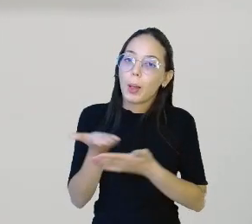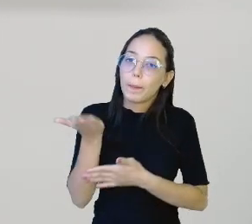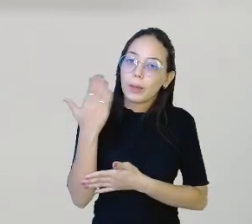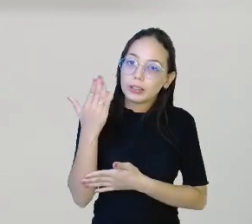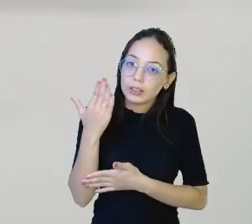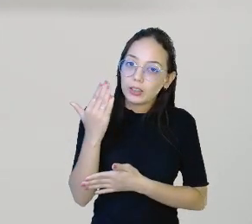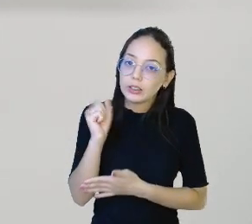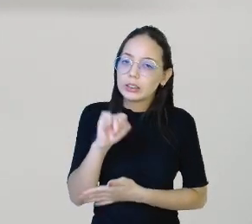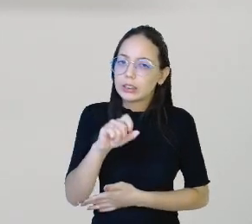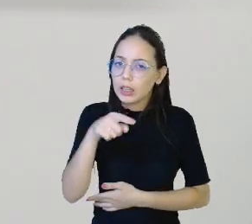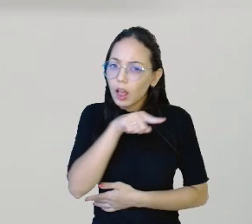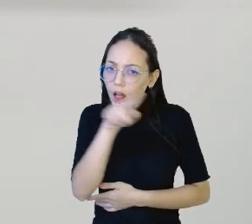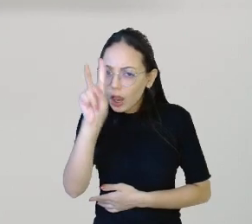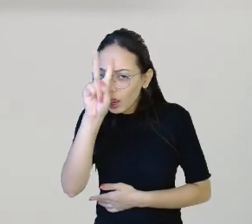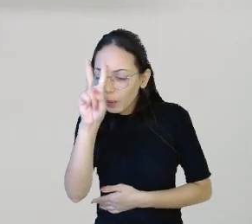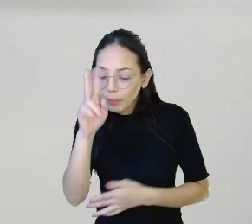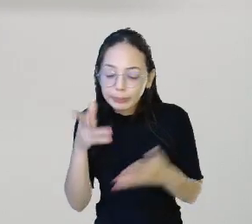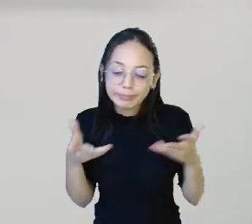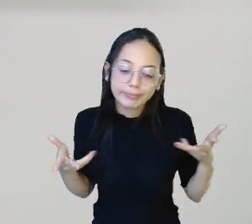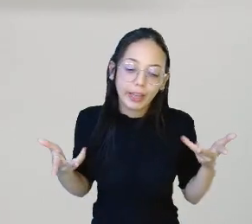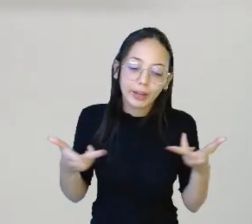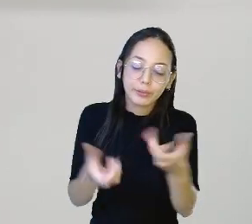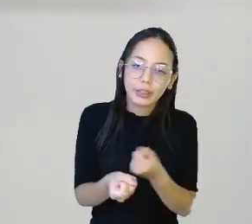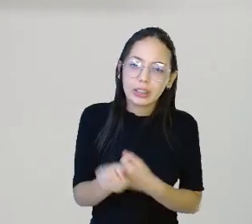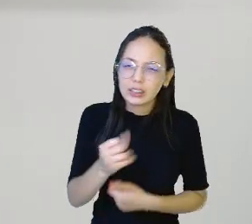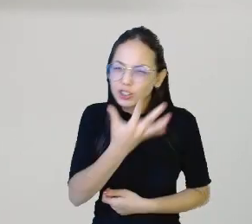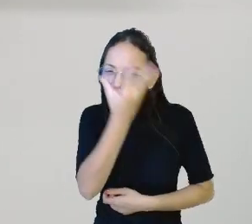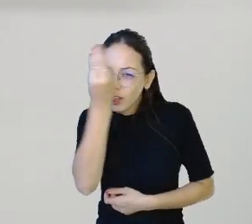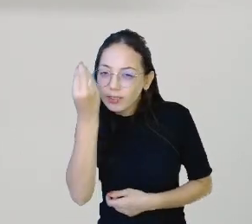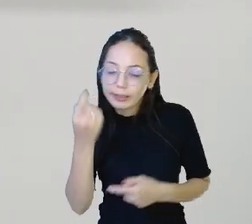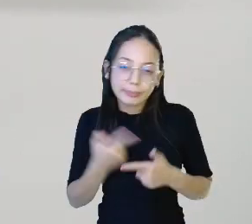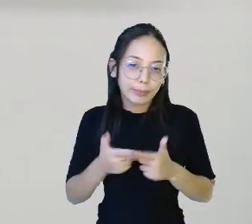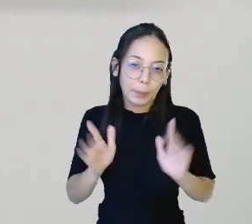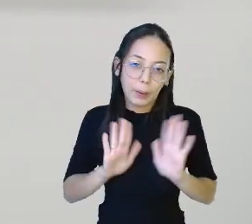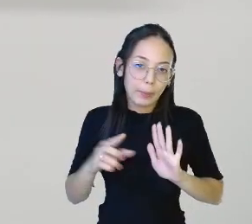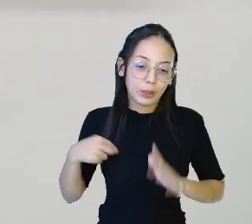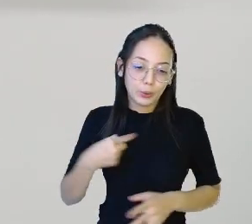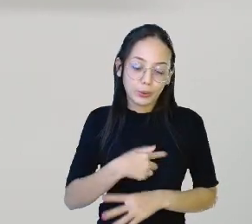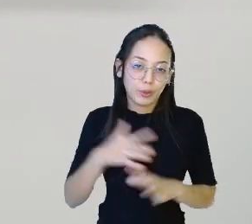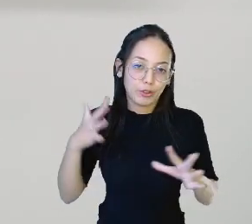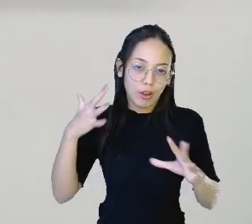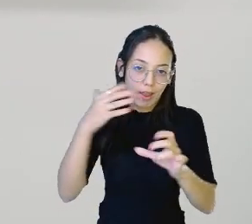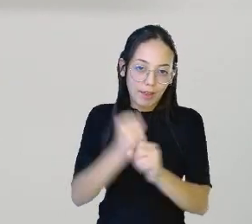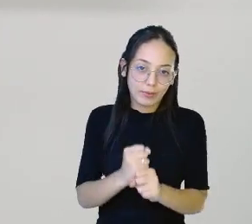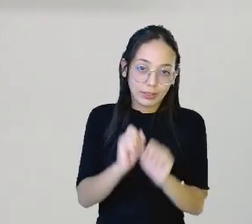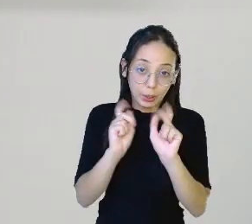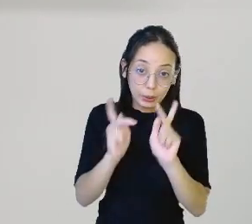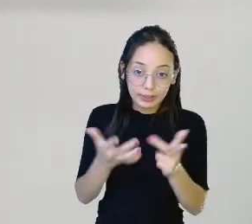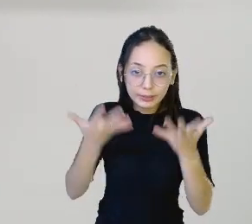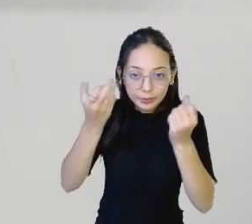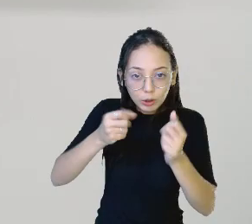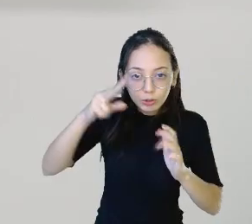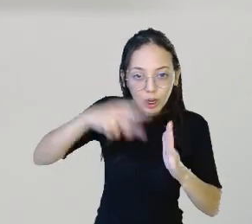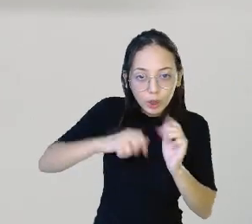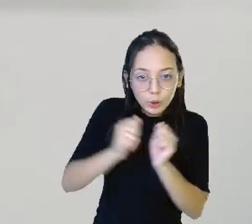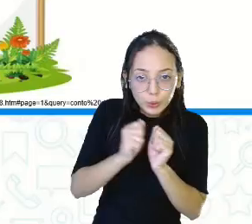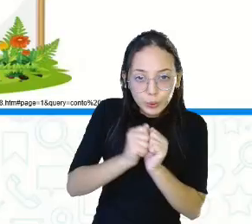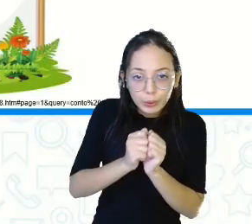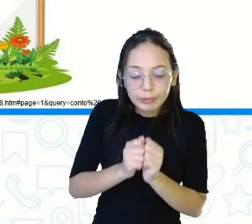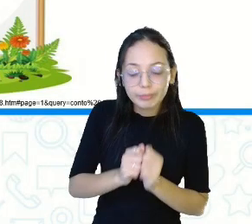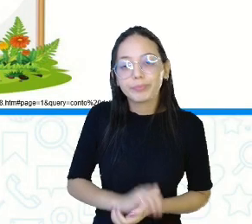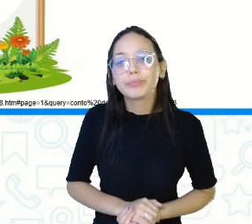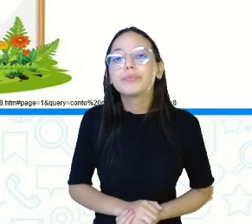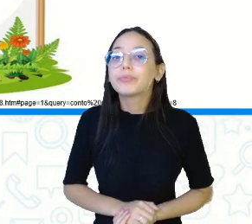Se lembra, maravilha. Se não lembra, não tem problema. Estamos aqui para revisar mesmo, tá certo? Vamos ler comigo? O